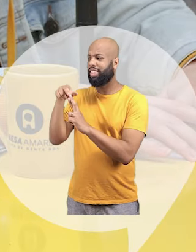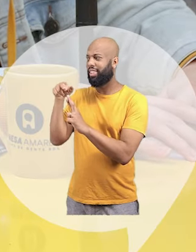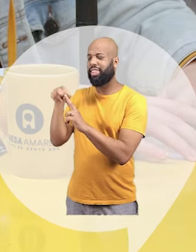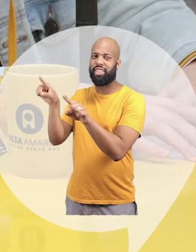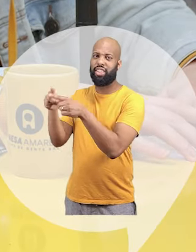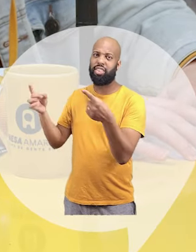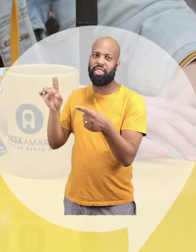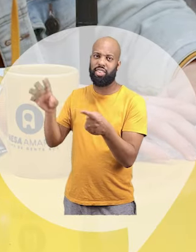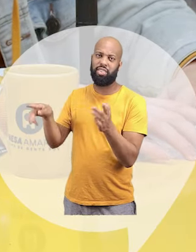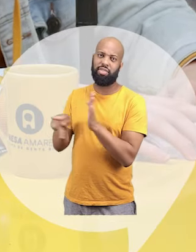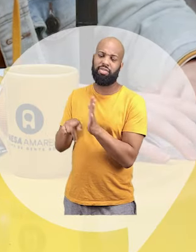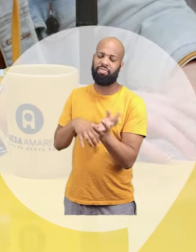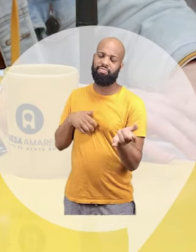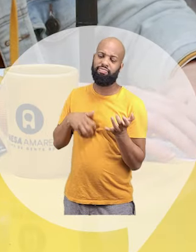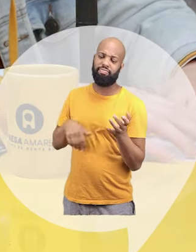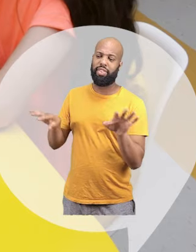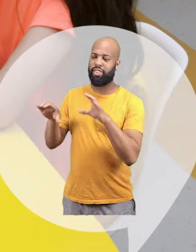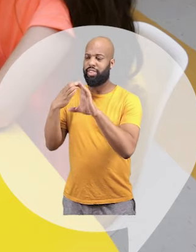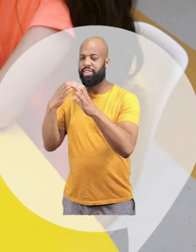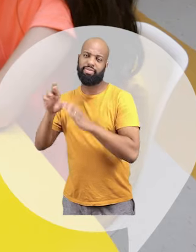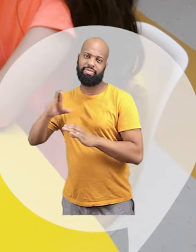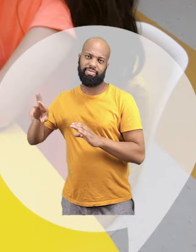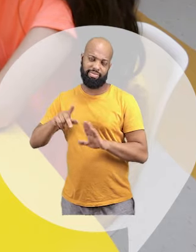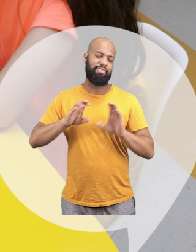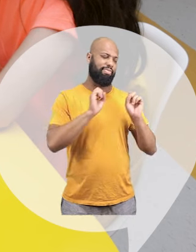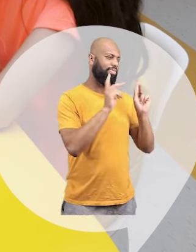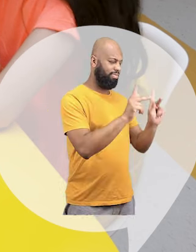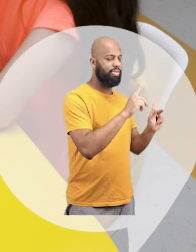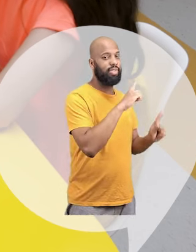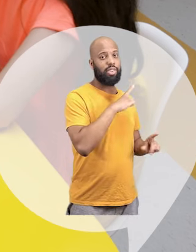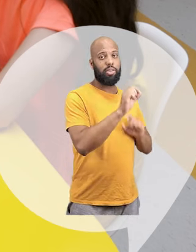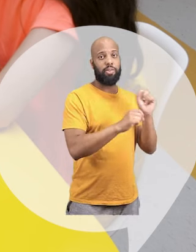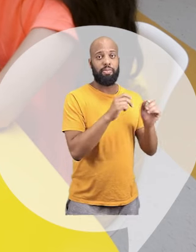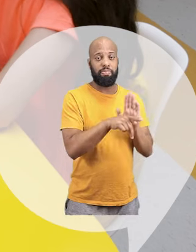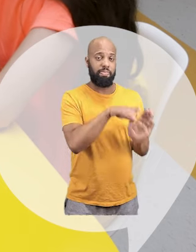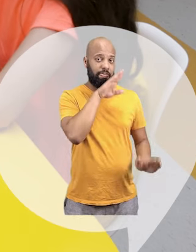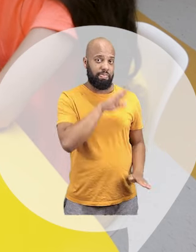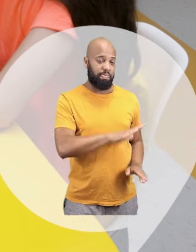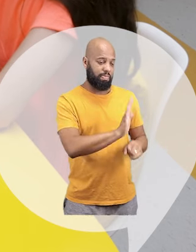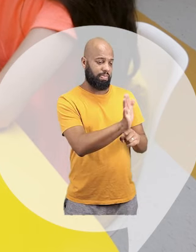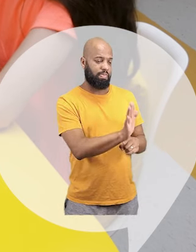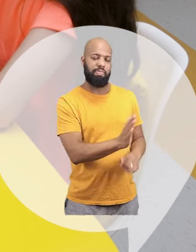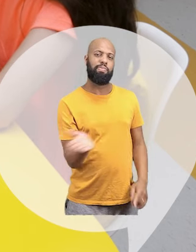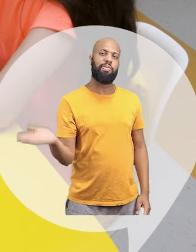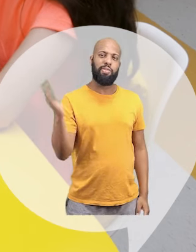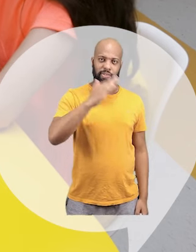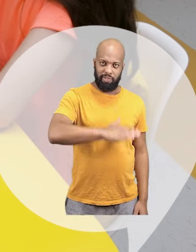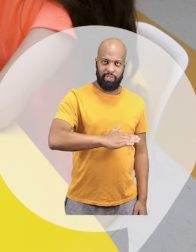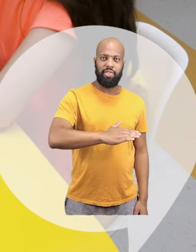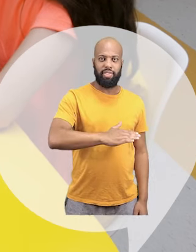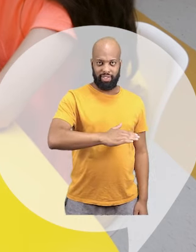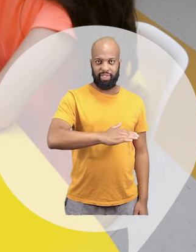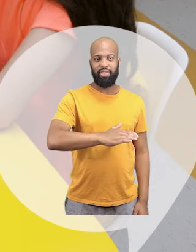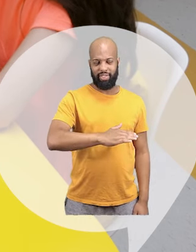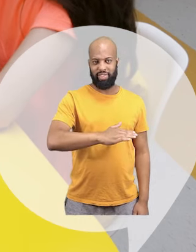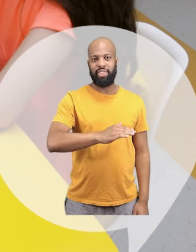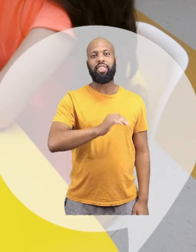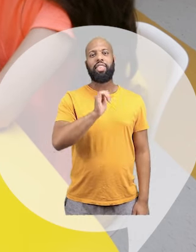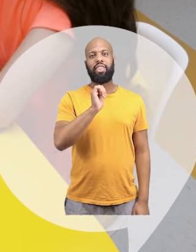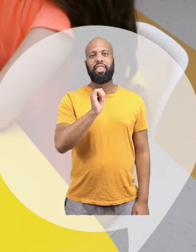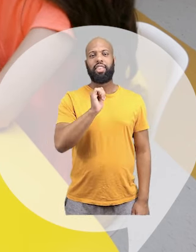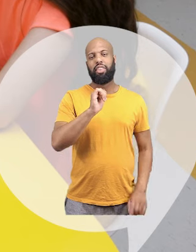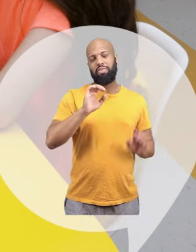diferença da música Nem sempre são musicais né não foi tão da tarde que veio na mesa um